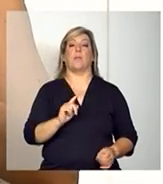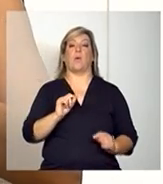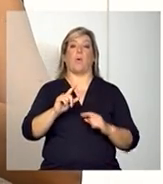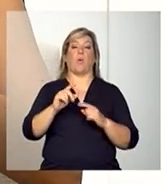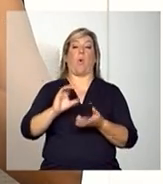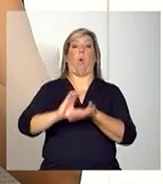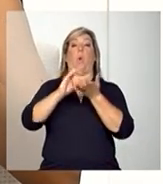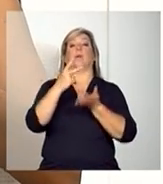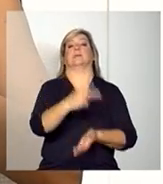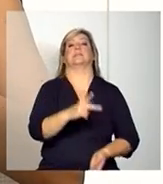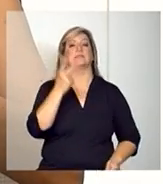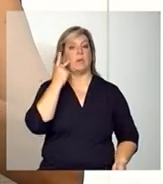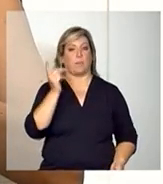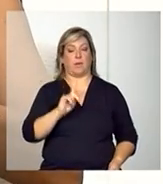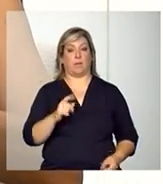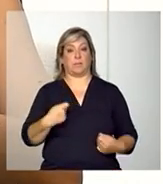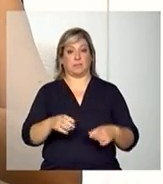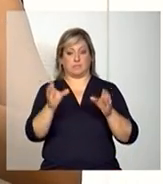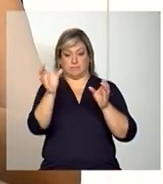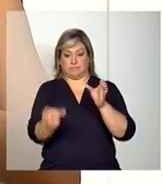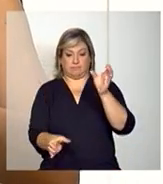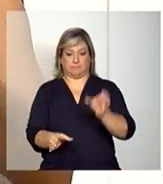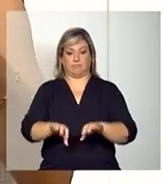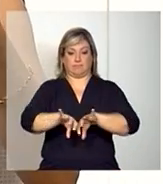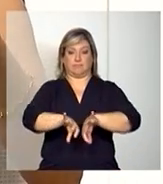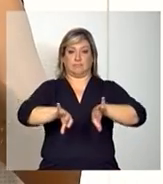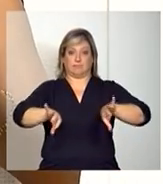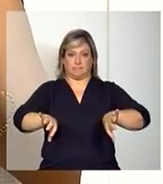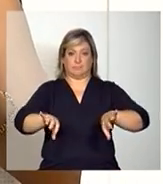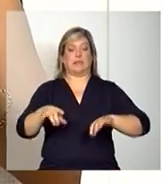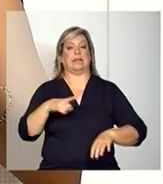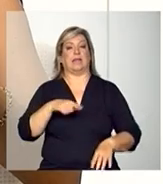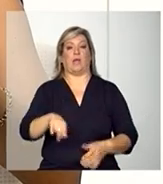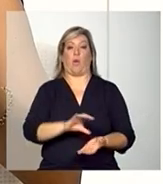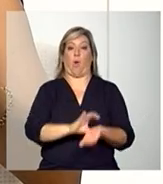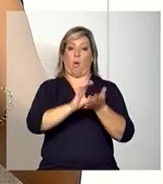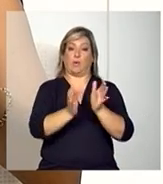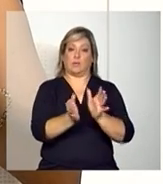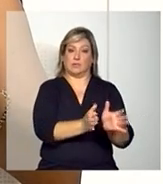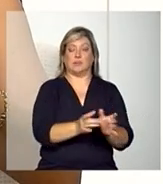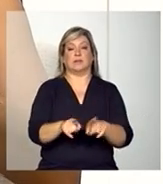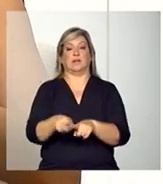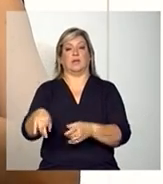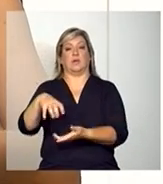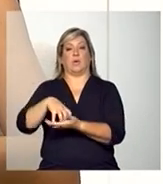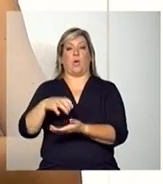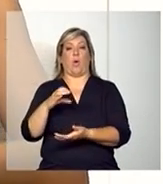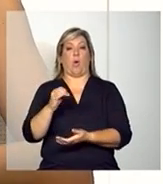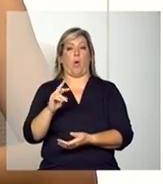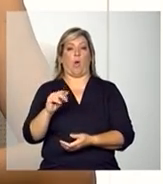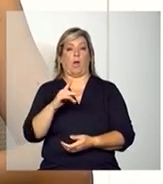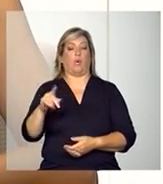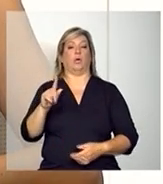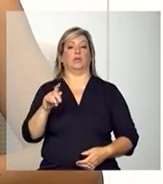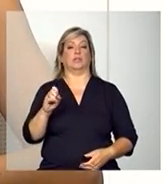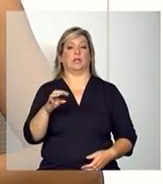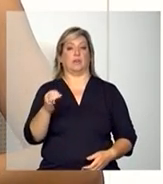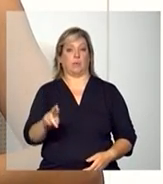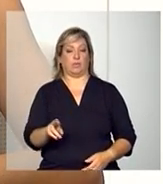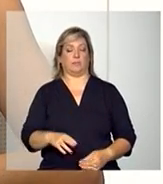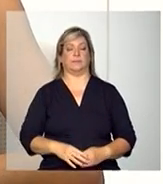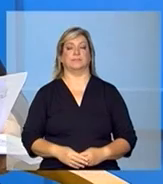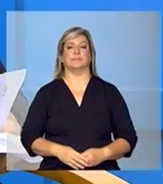Paulo Então existe essa ligação tanto pro conselho quanto pro órgão gor aí não dá mesmo para fazer essa isente